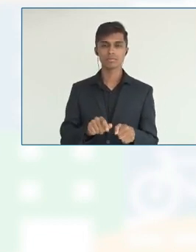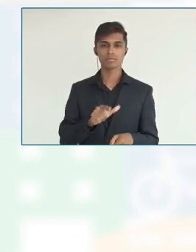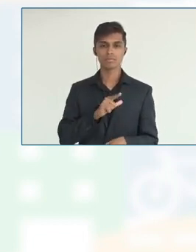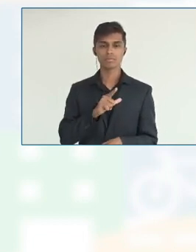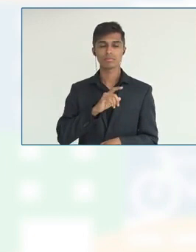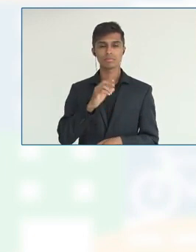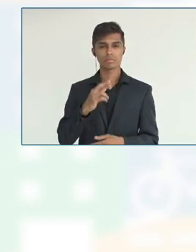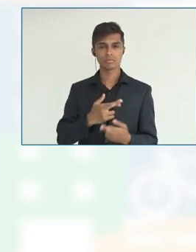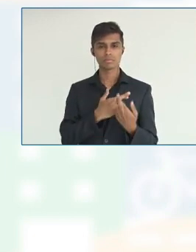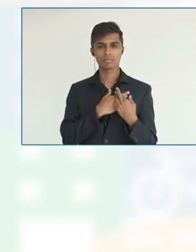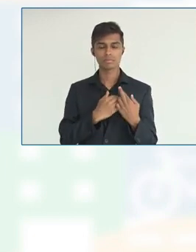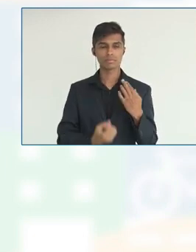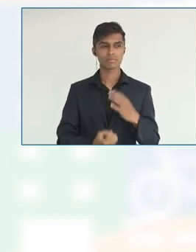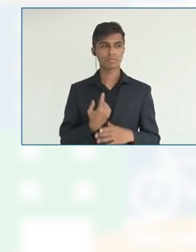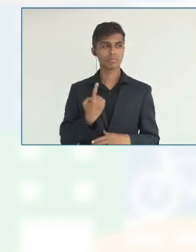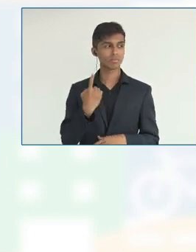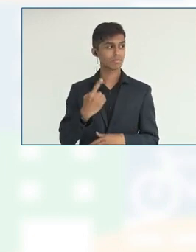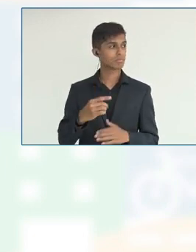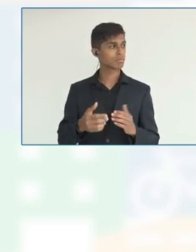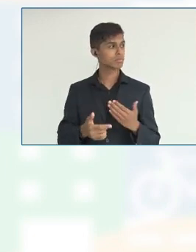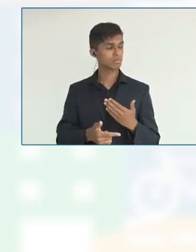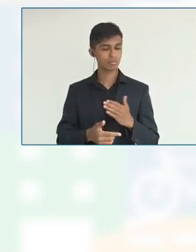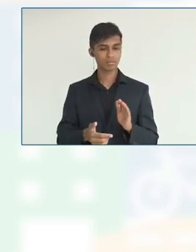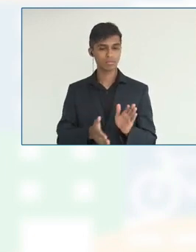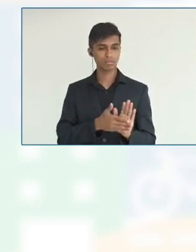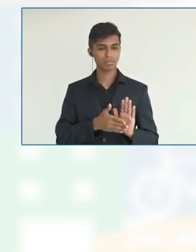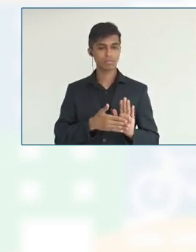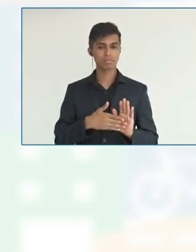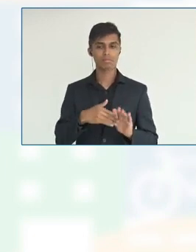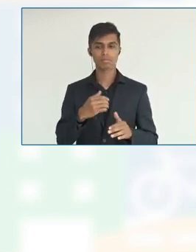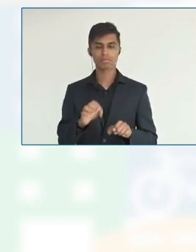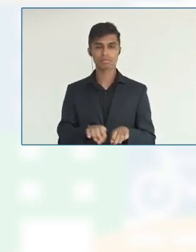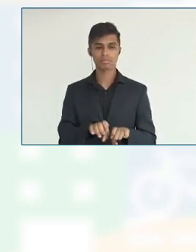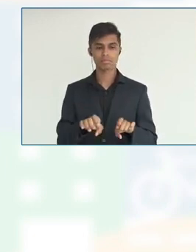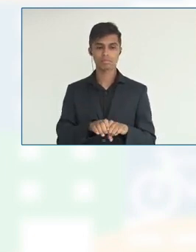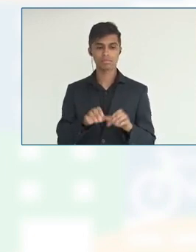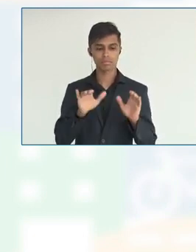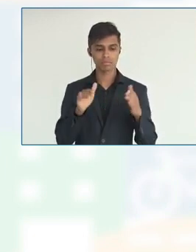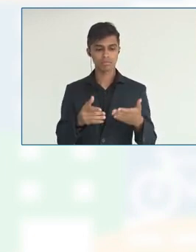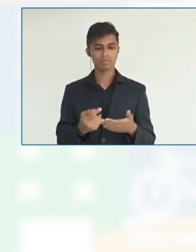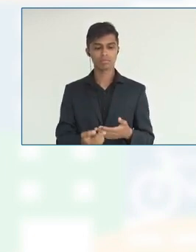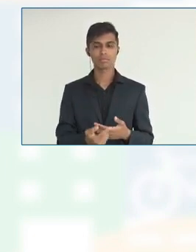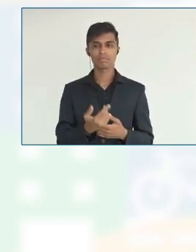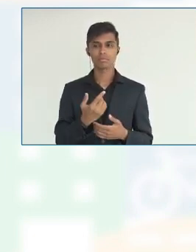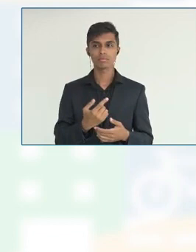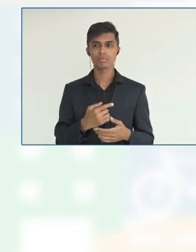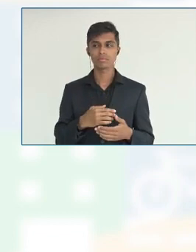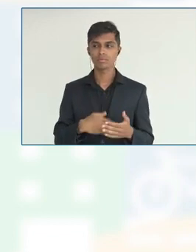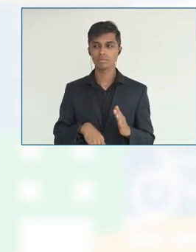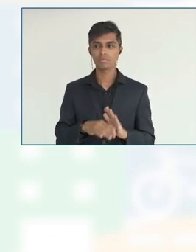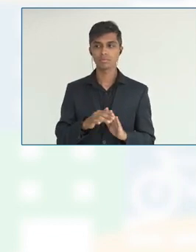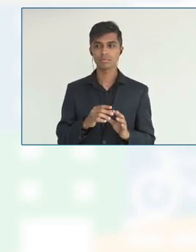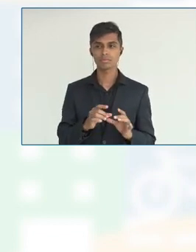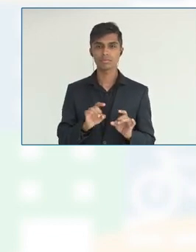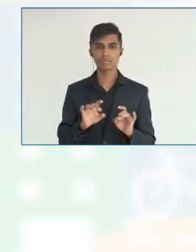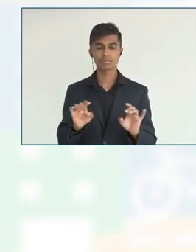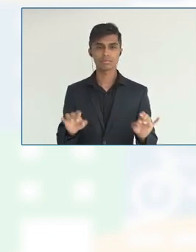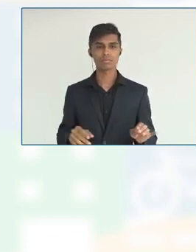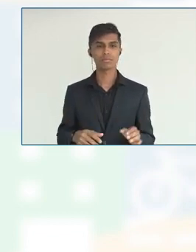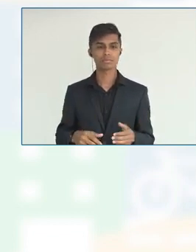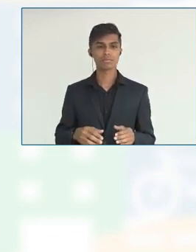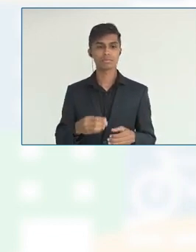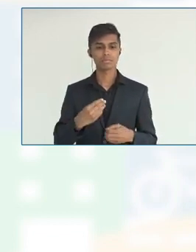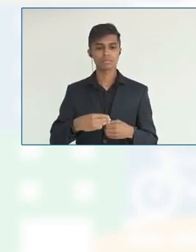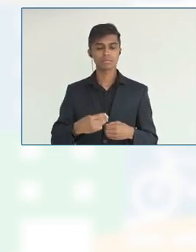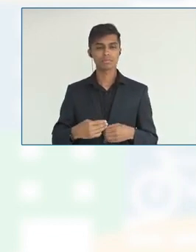de elaborar uma proposta de estruturação da atenção e vigilância das intoxicações exógenas no município de São